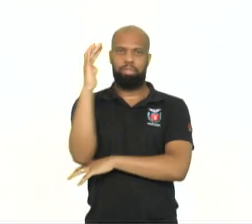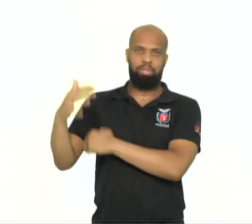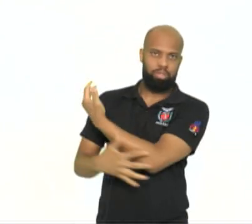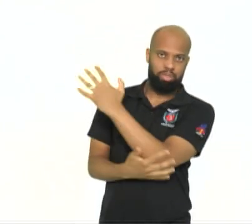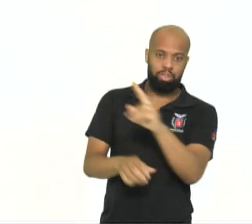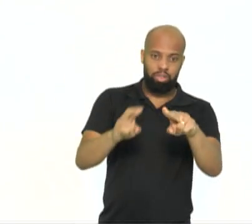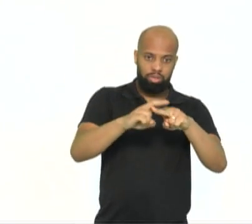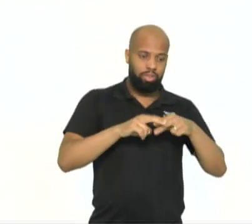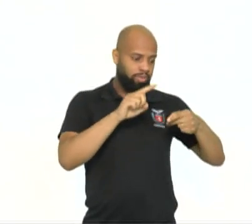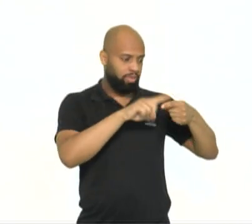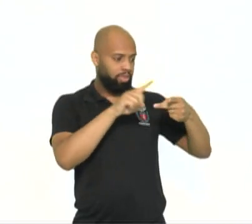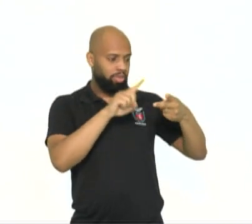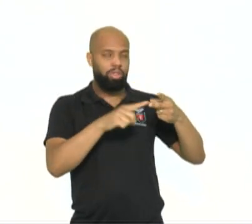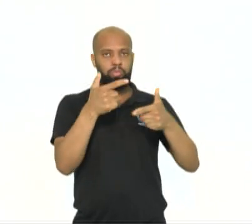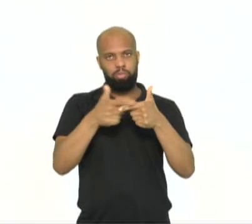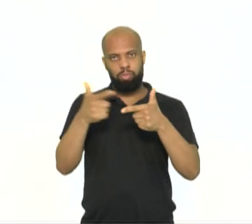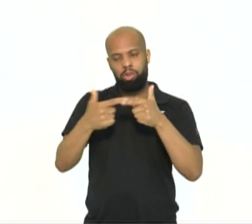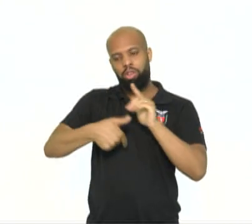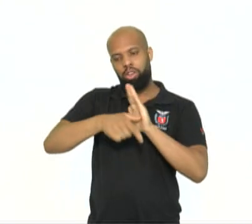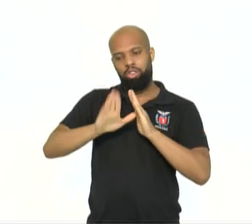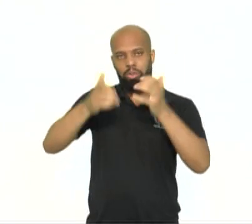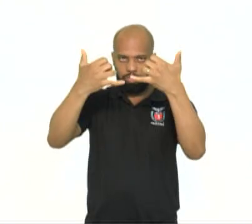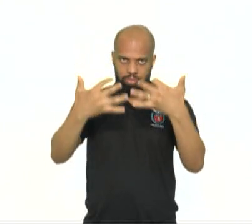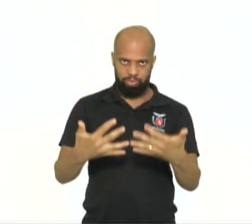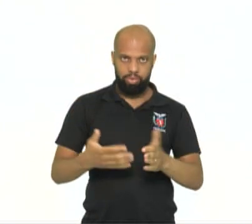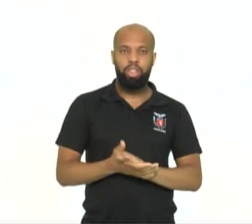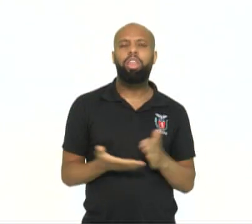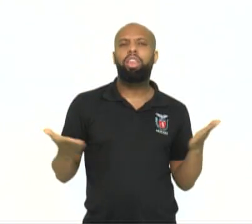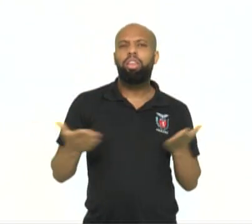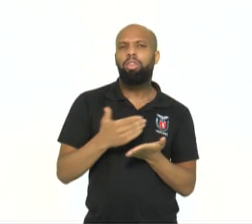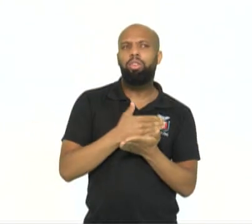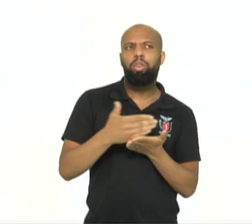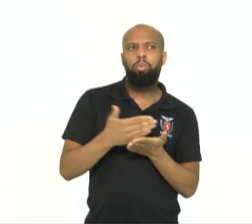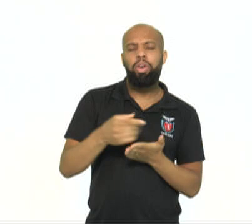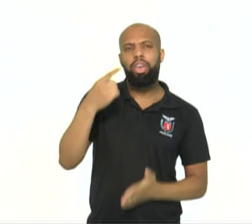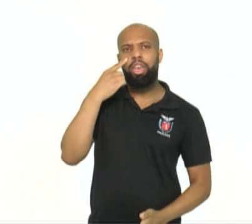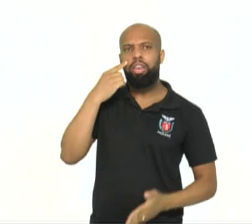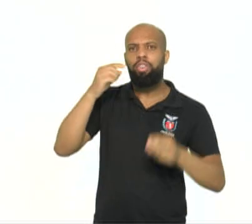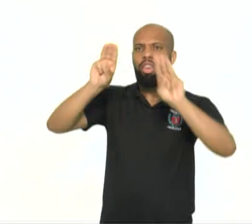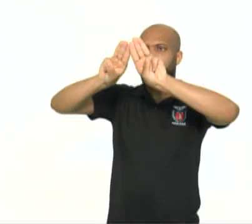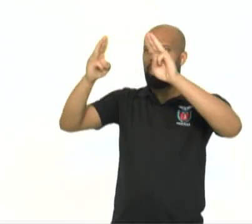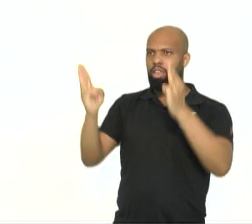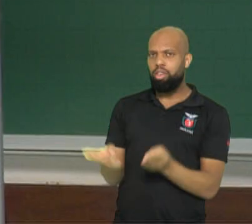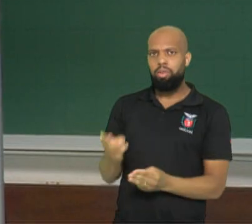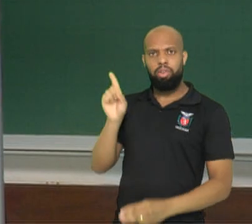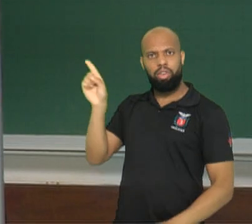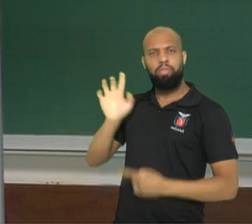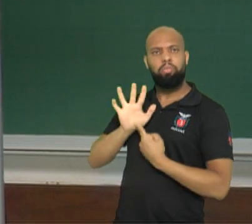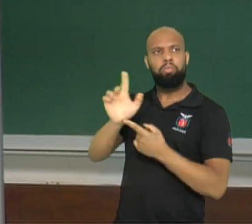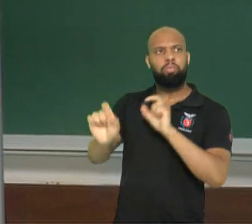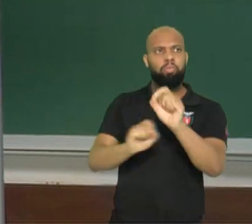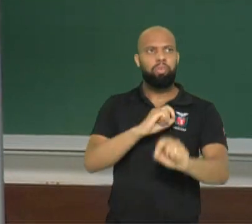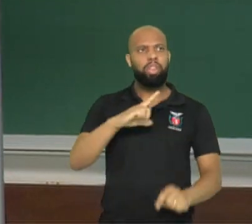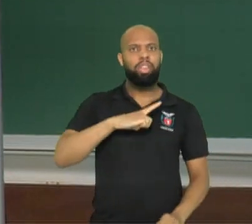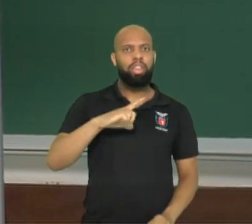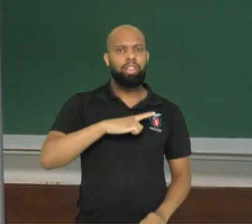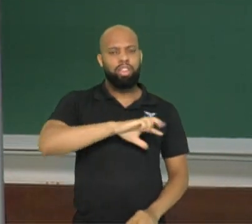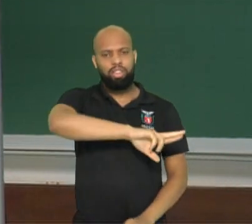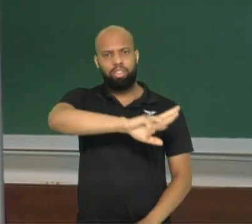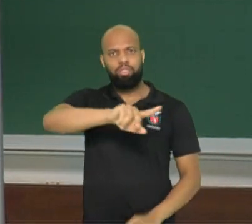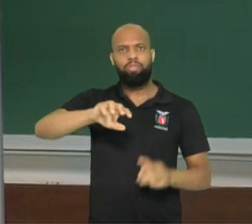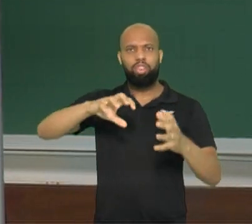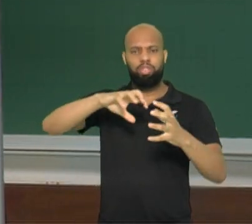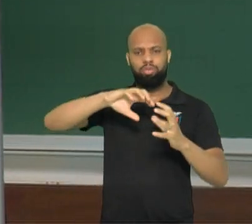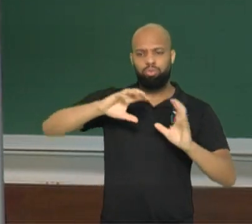por esses dois problemas que a gente tem. Começando aqui, gente, esse mapa está mostrando para a gente que todos os biomas